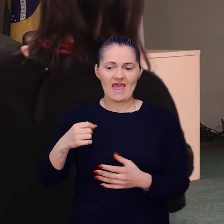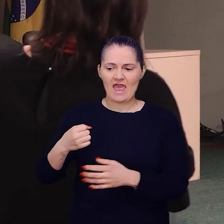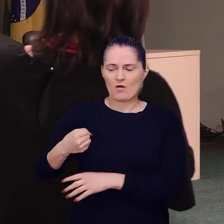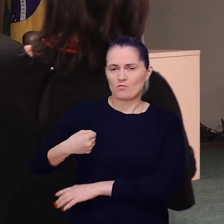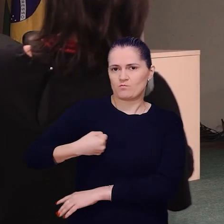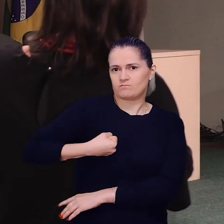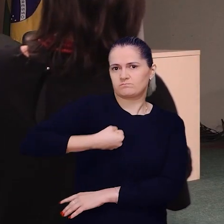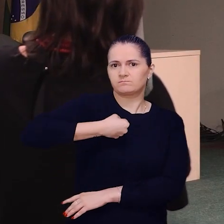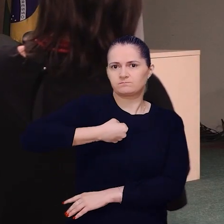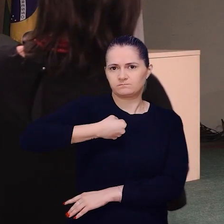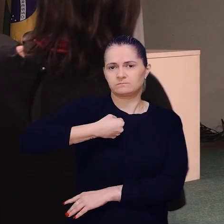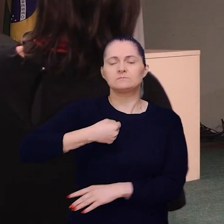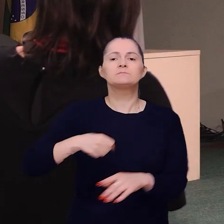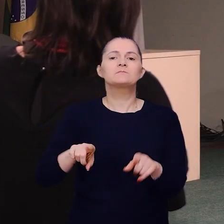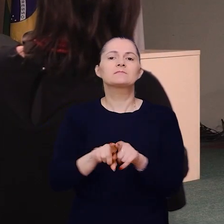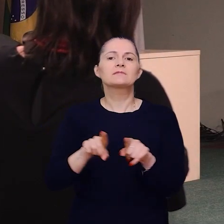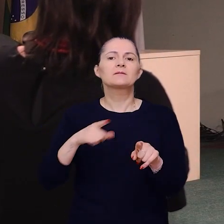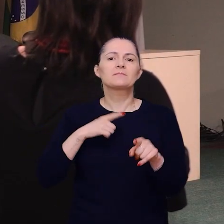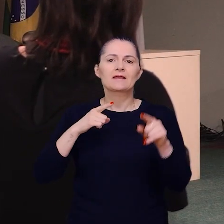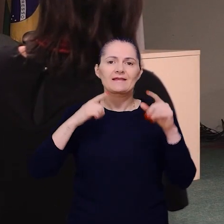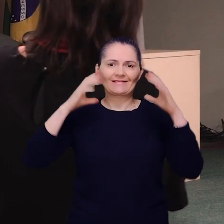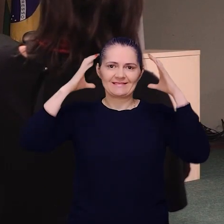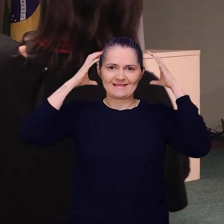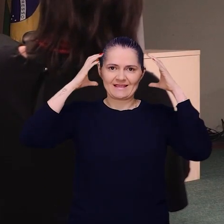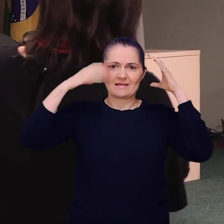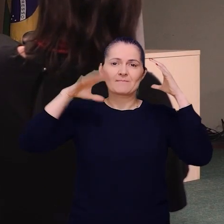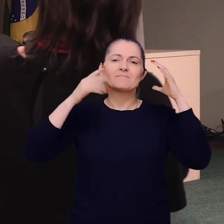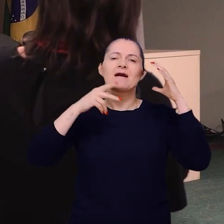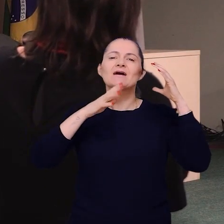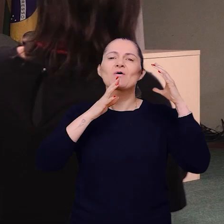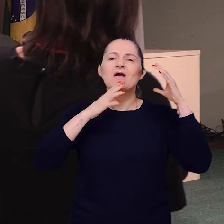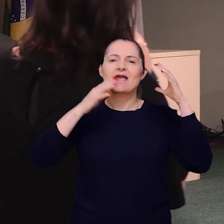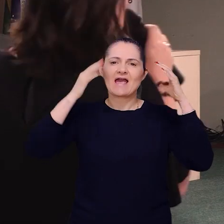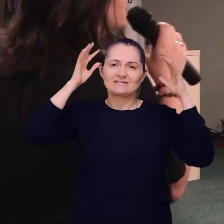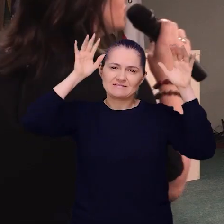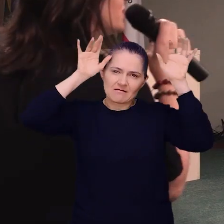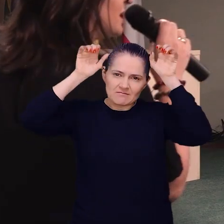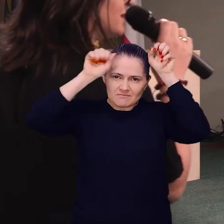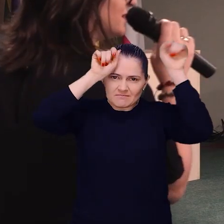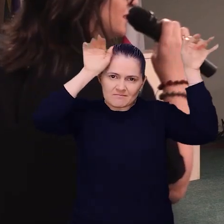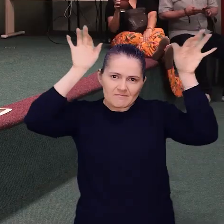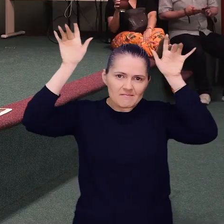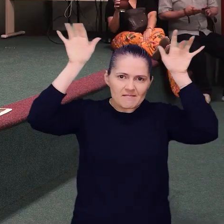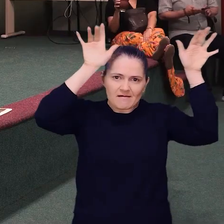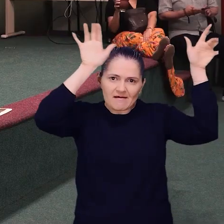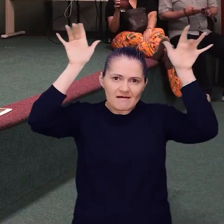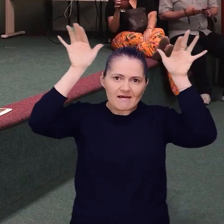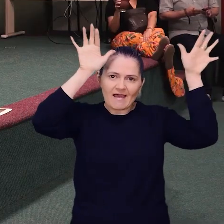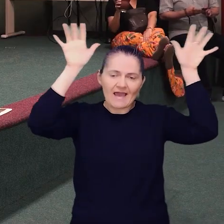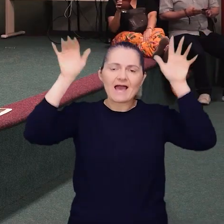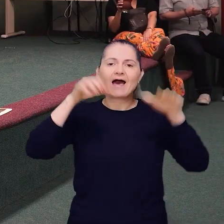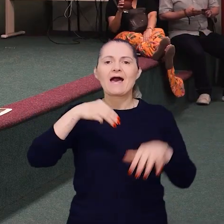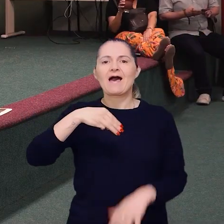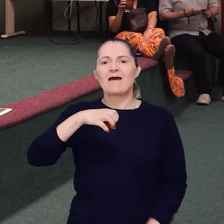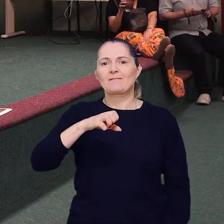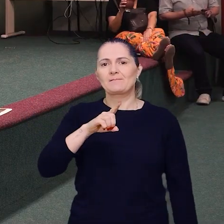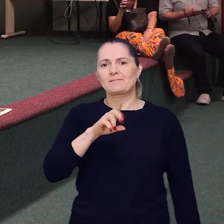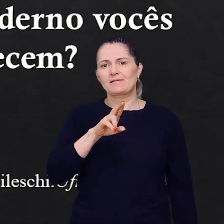um escudo e ela tem a cabeça mais popularmente conhecida como Medusa. Então, a